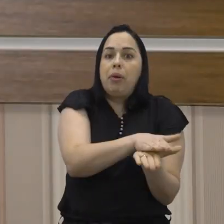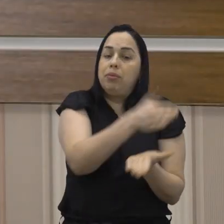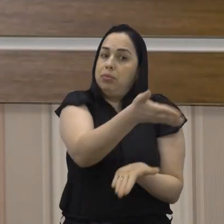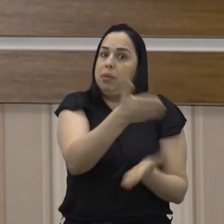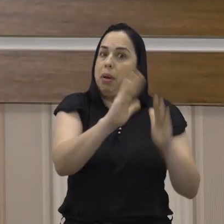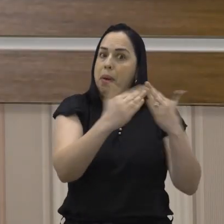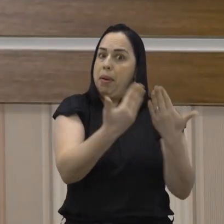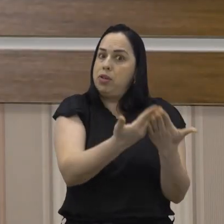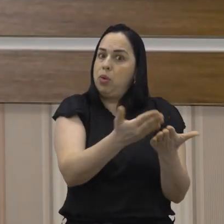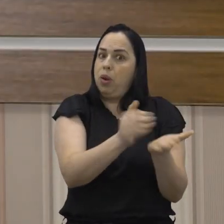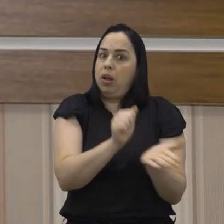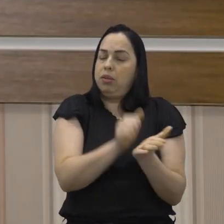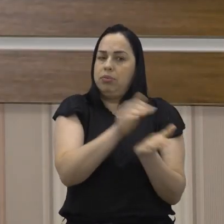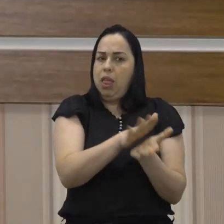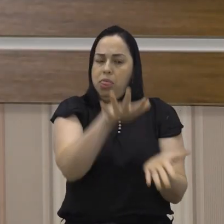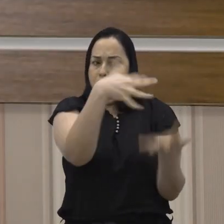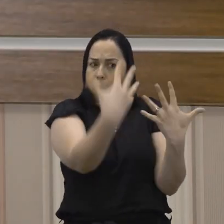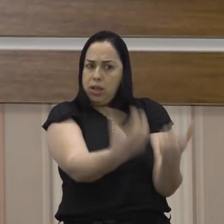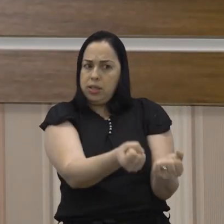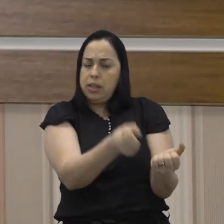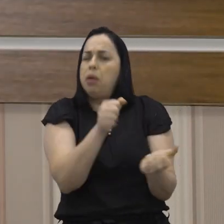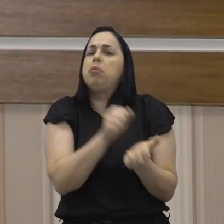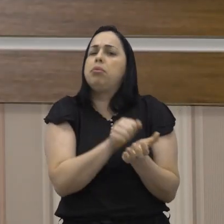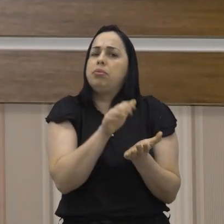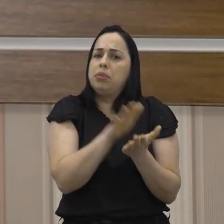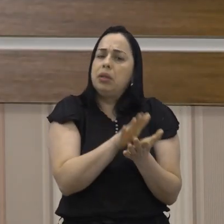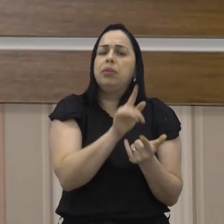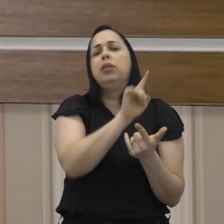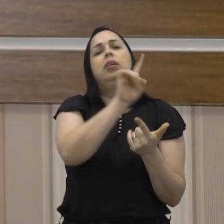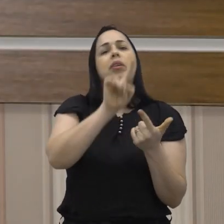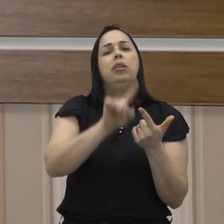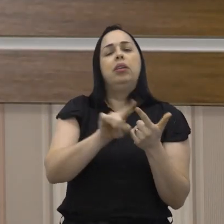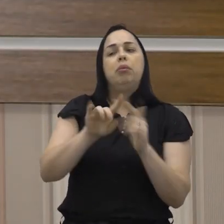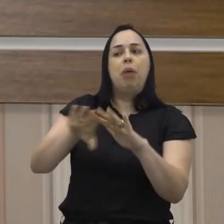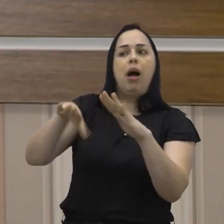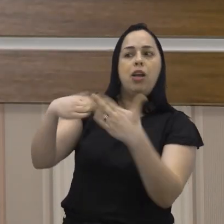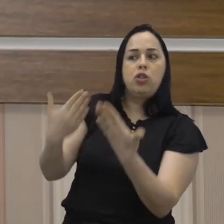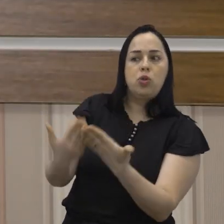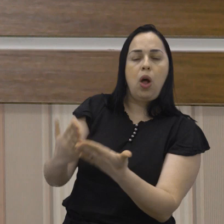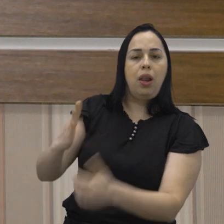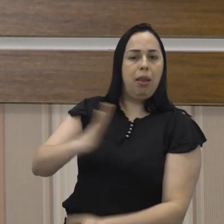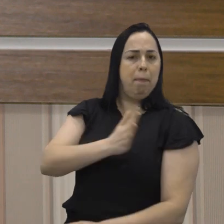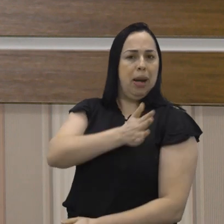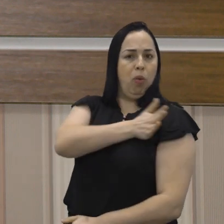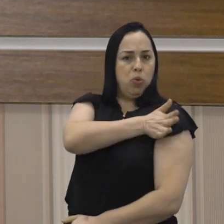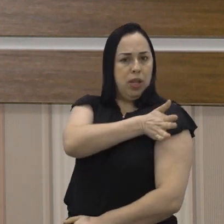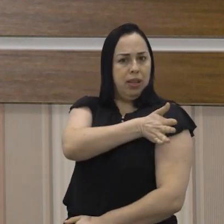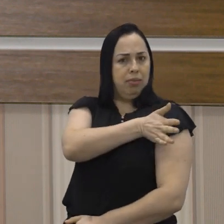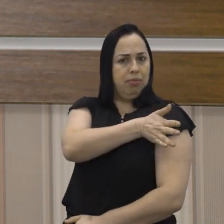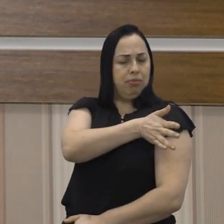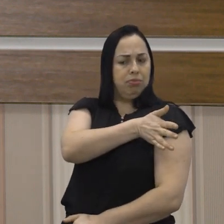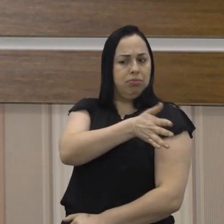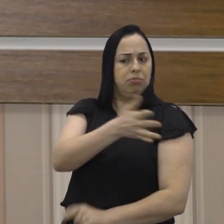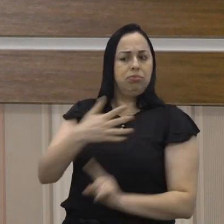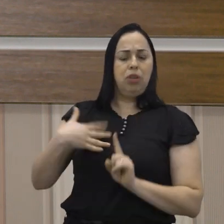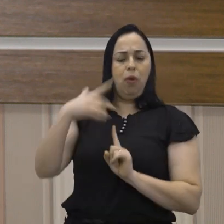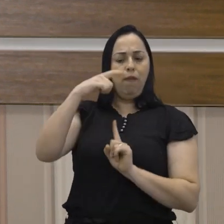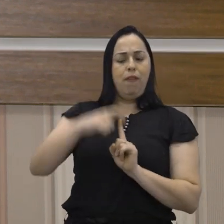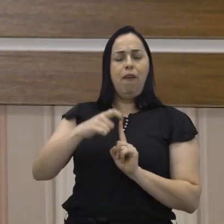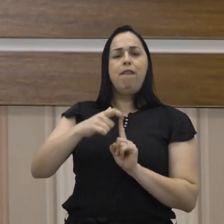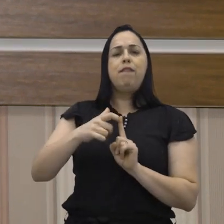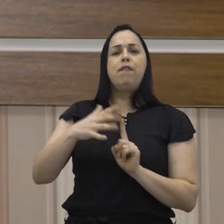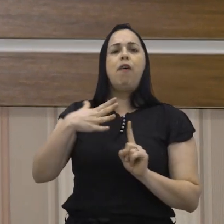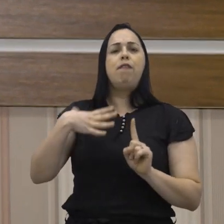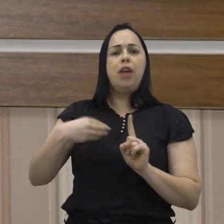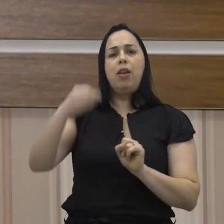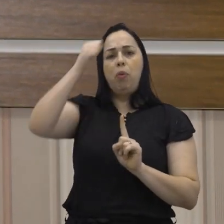são as penalidades para o colégio que nega a matrícula, para o colégio que, de certa forma, discrimina